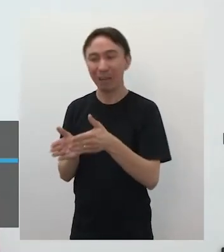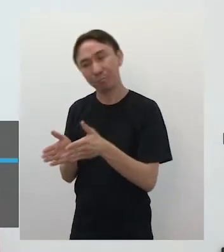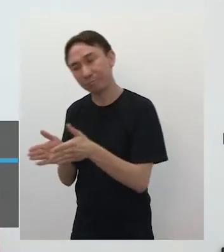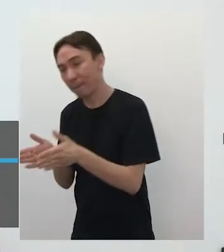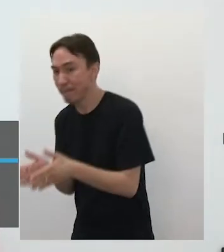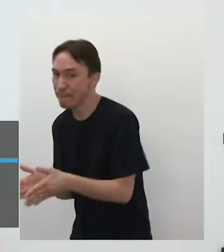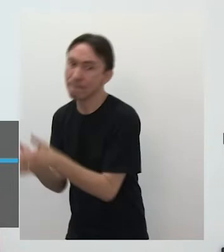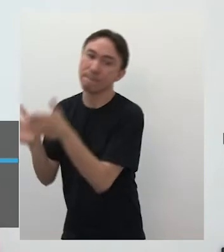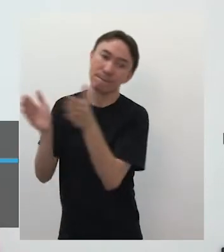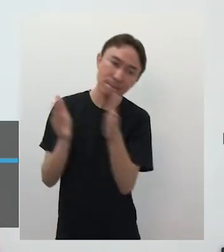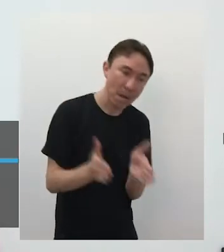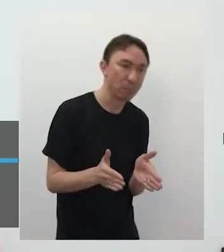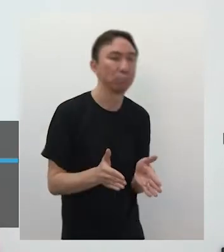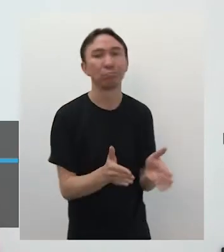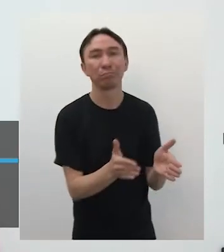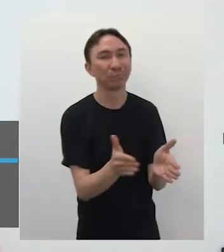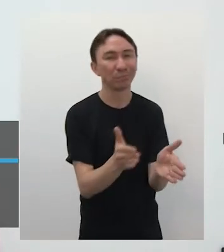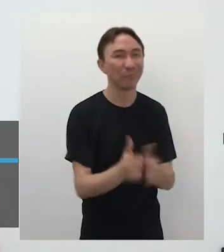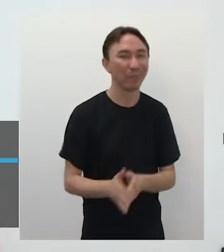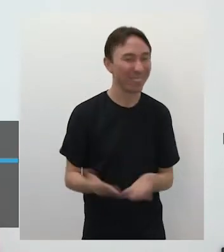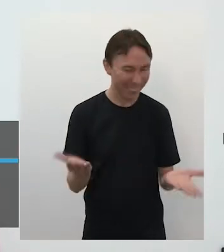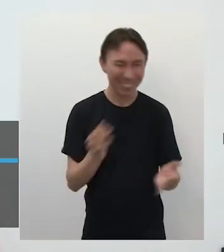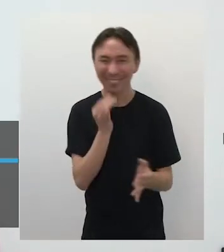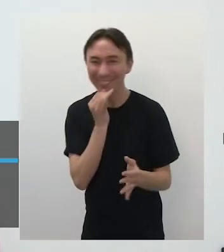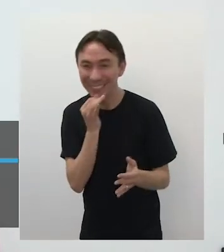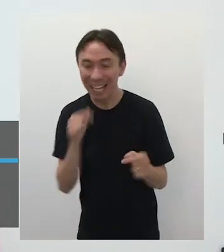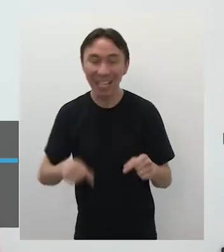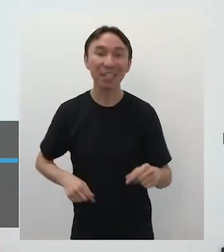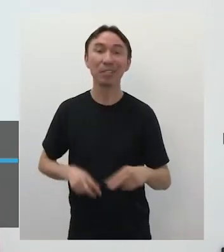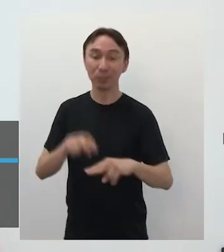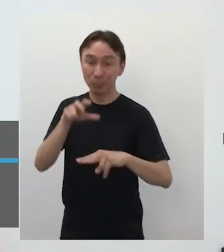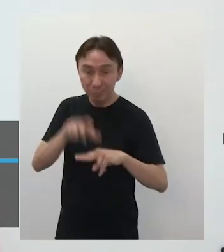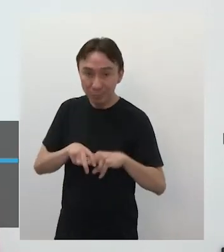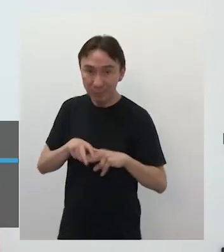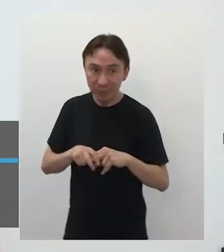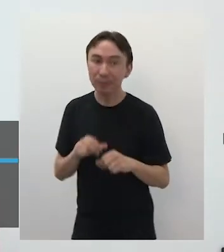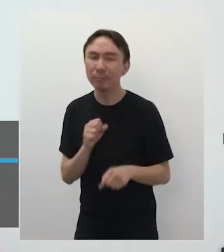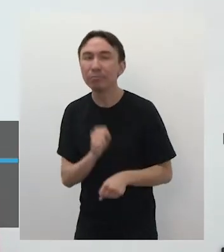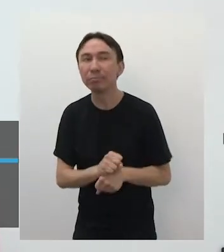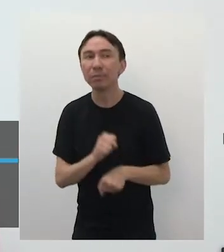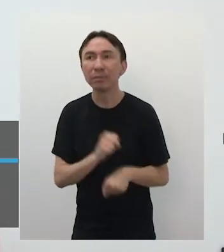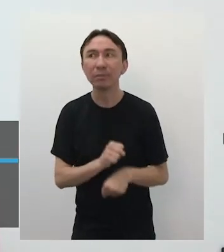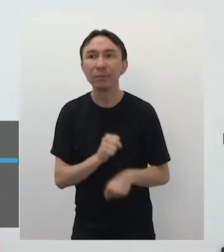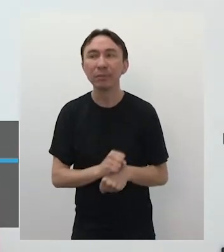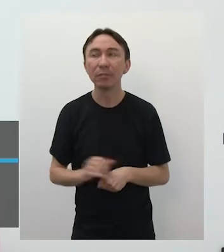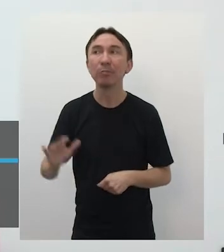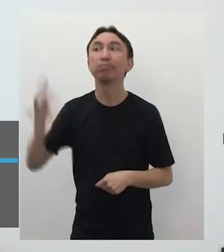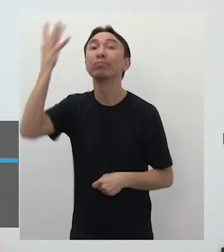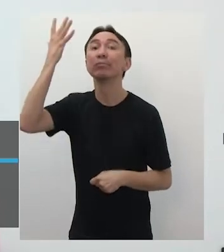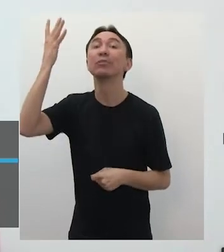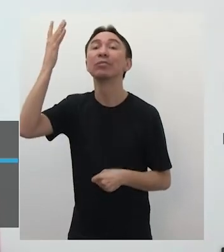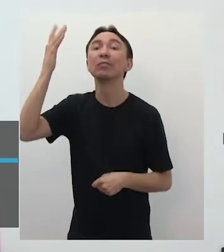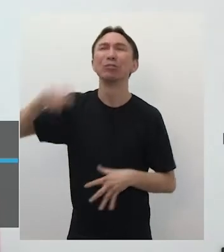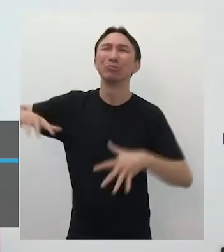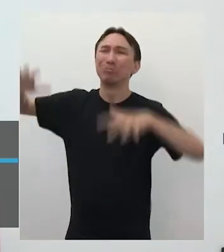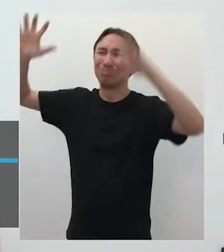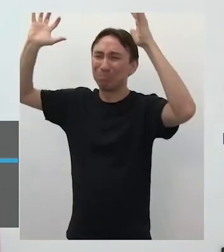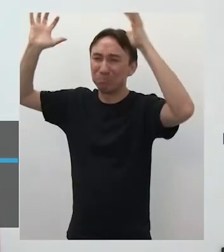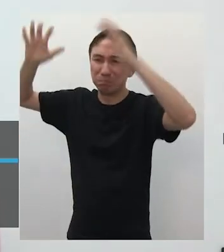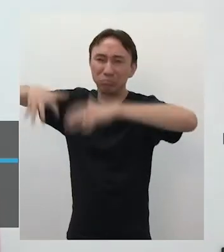Hoje tudo dará certo, e o meu lema é esse, para todos os diretores, para todos nós. Tudo dará